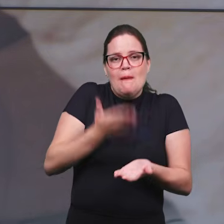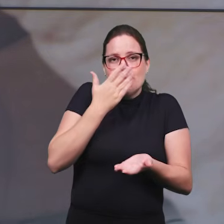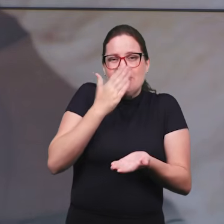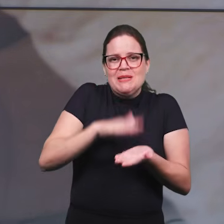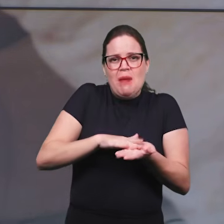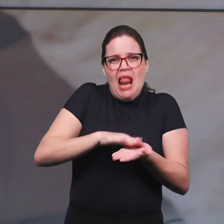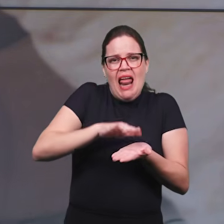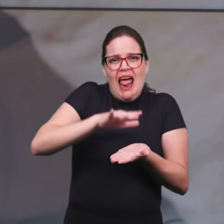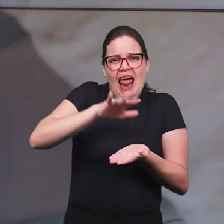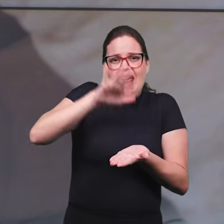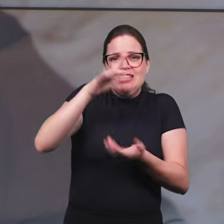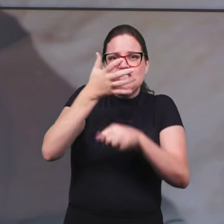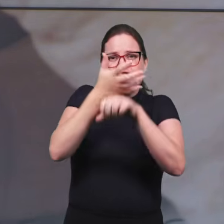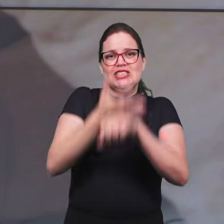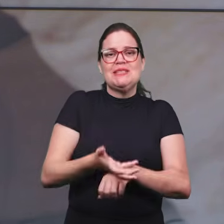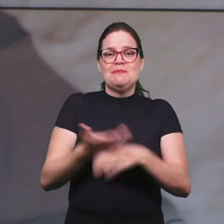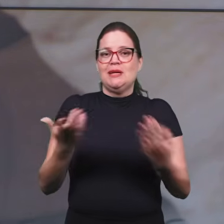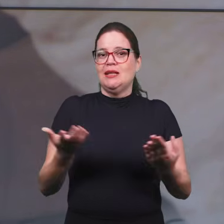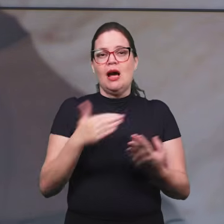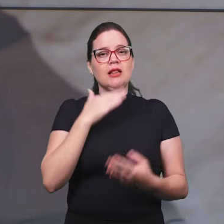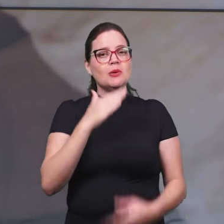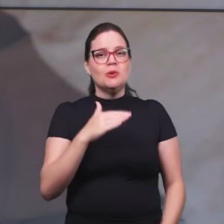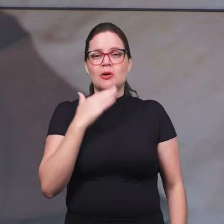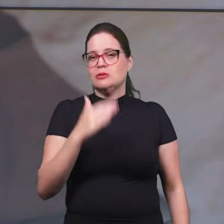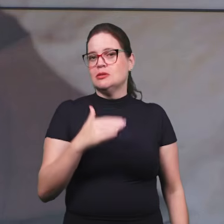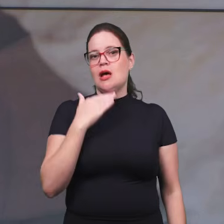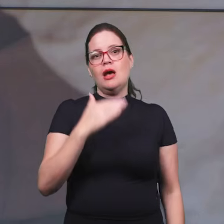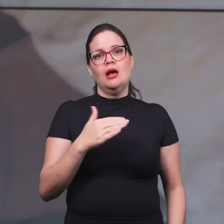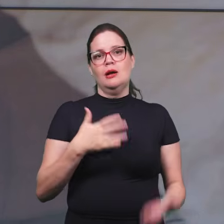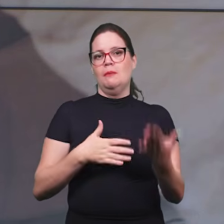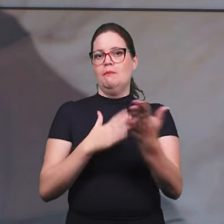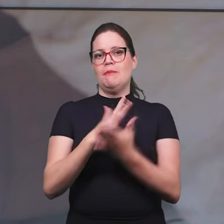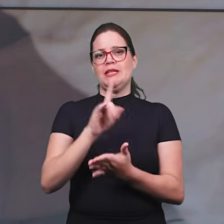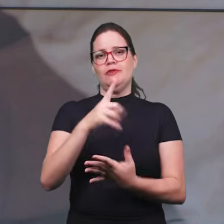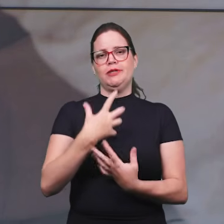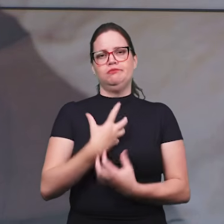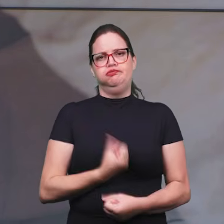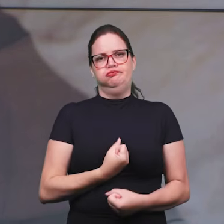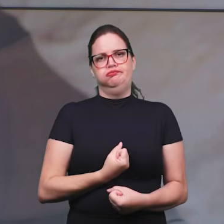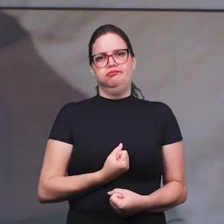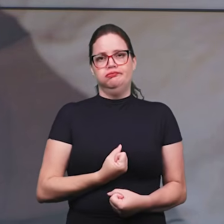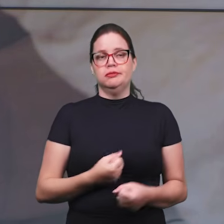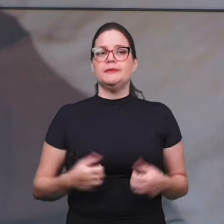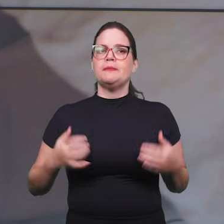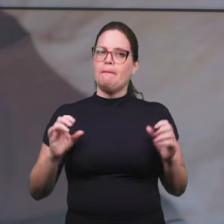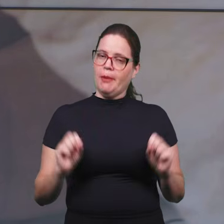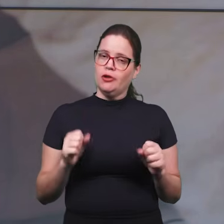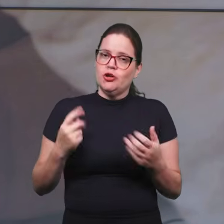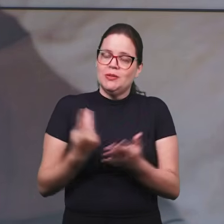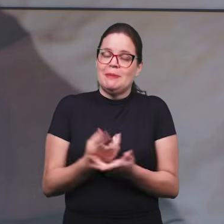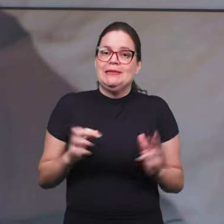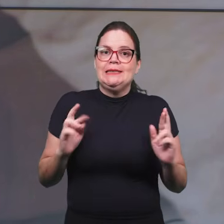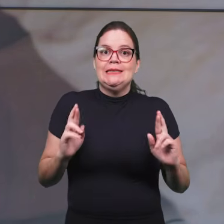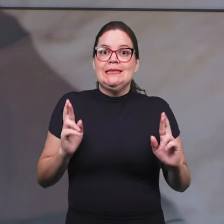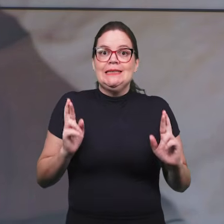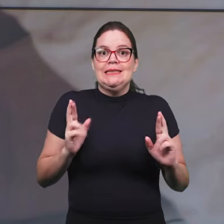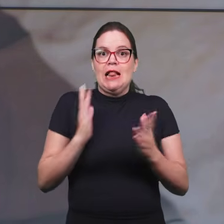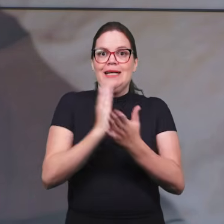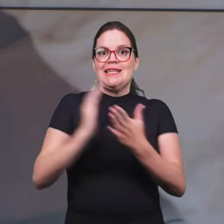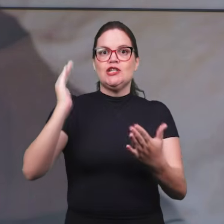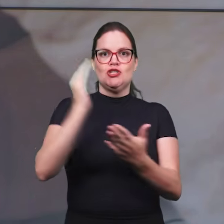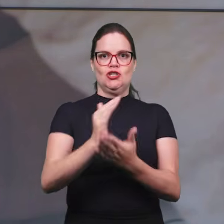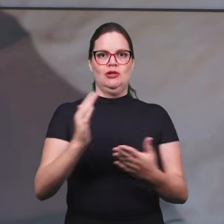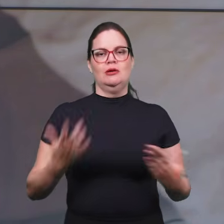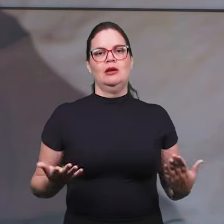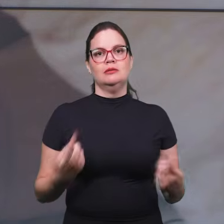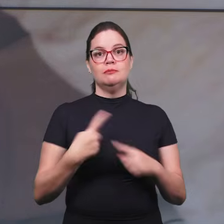prova, percebe o nível alto e não consegue e acaba se frustrando. Então, pode ser que o seu caso tenha sido esse.